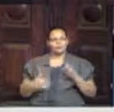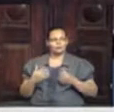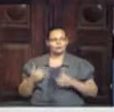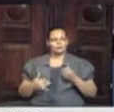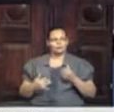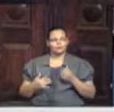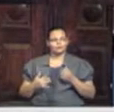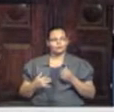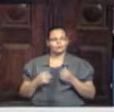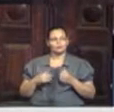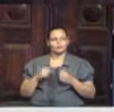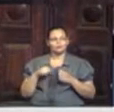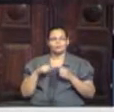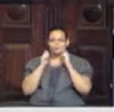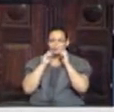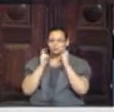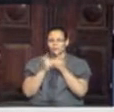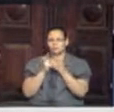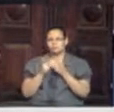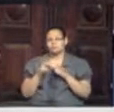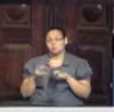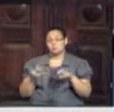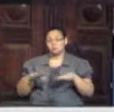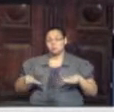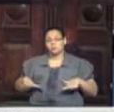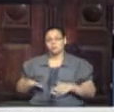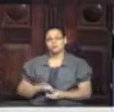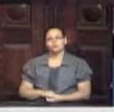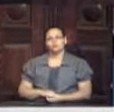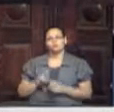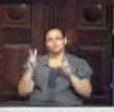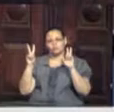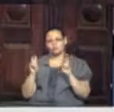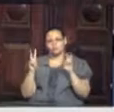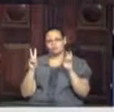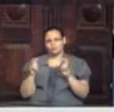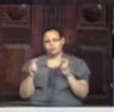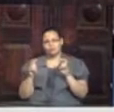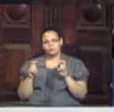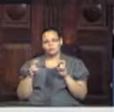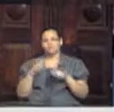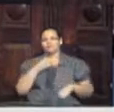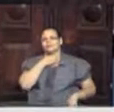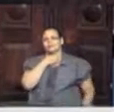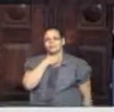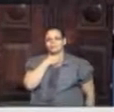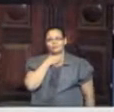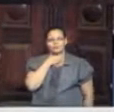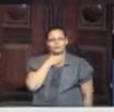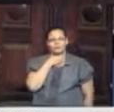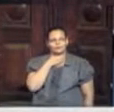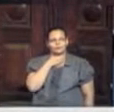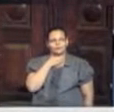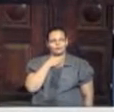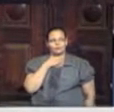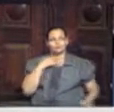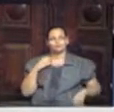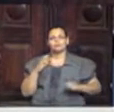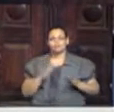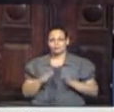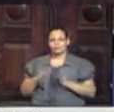do plenário. Né? E o tema crise permanece na ordem do